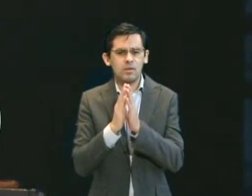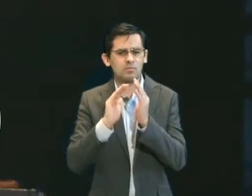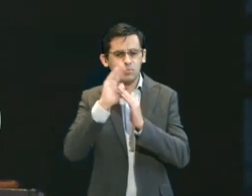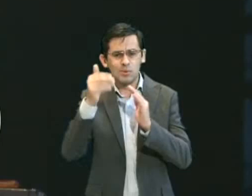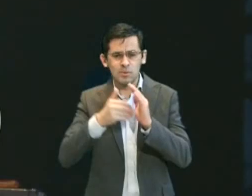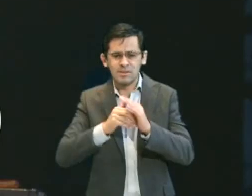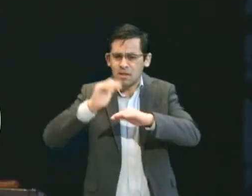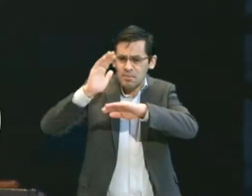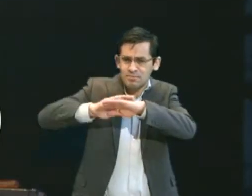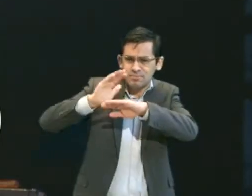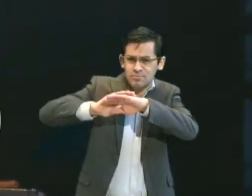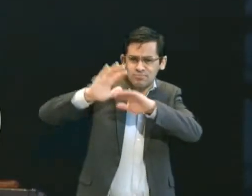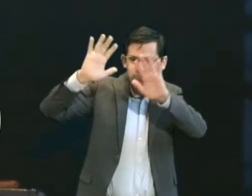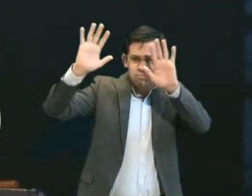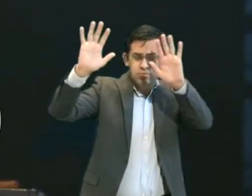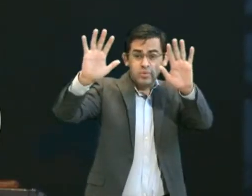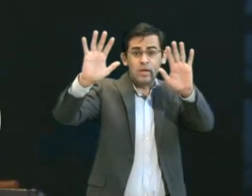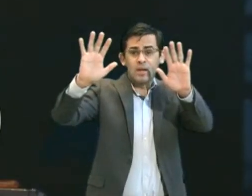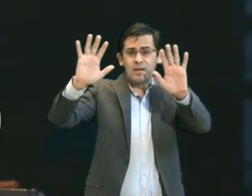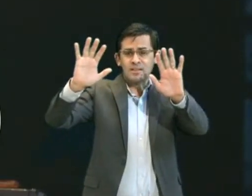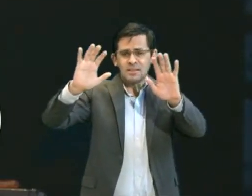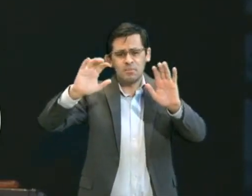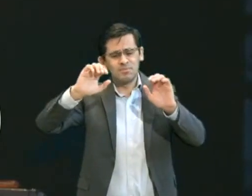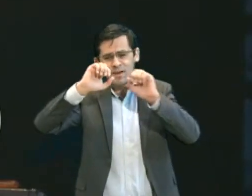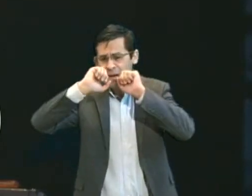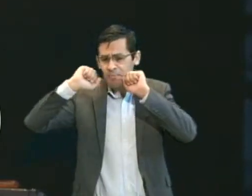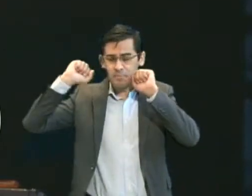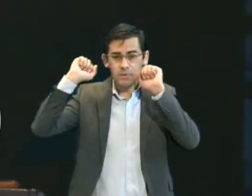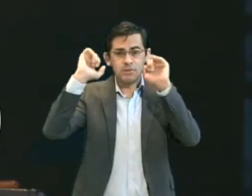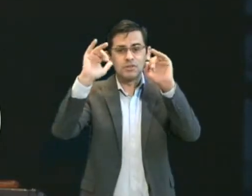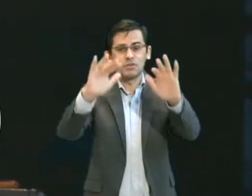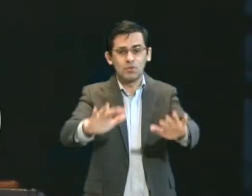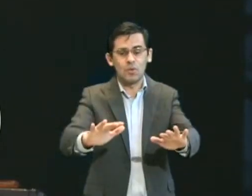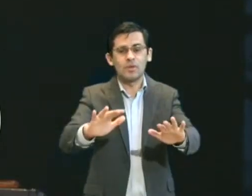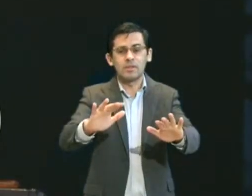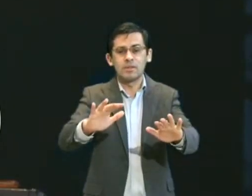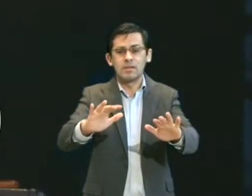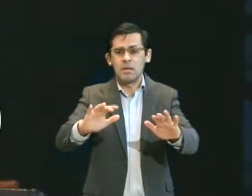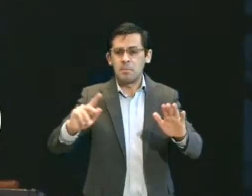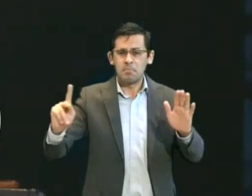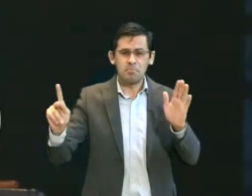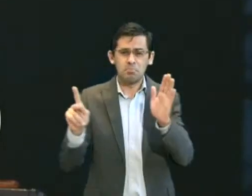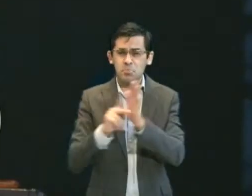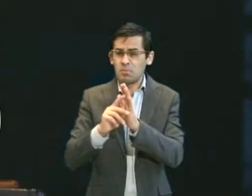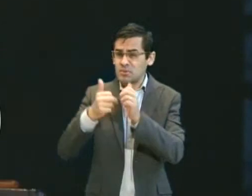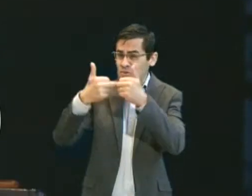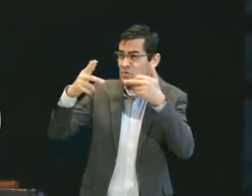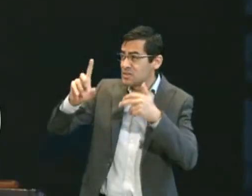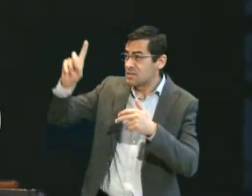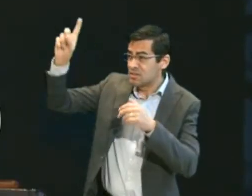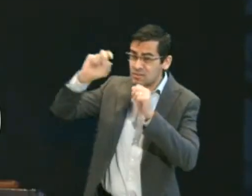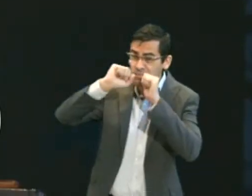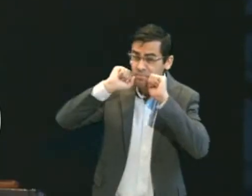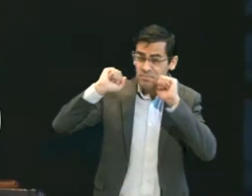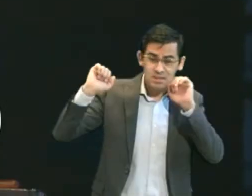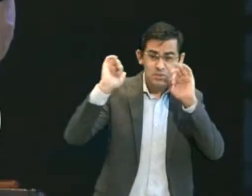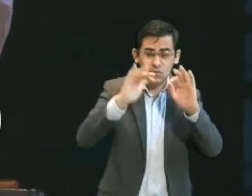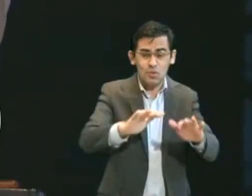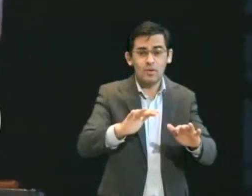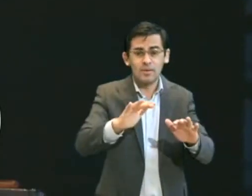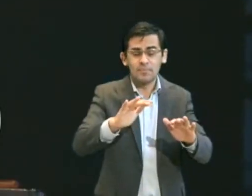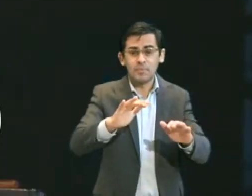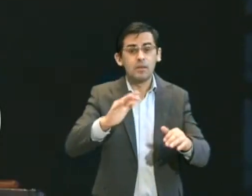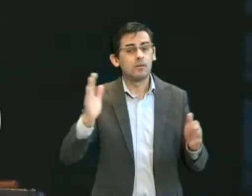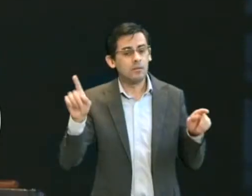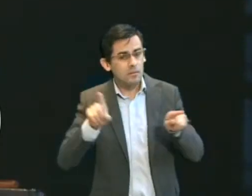as mãos e libere palavras abençoadoras da parte de Deus sobre a vida deles. E ainda